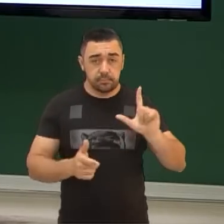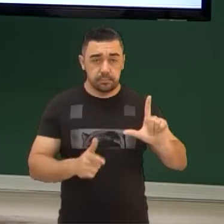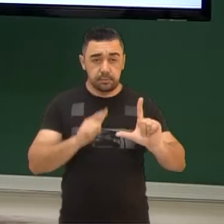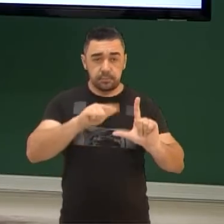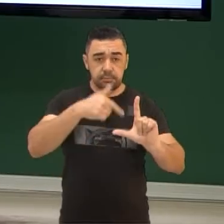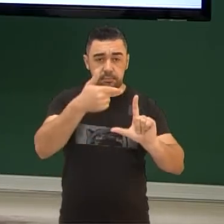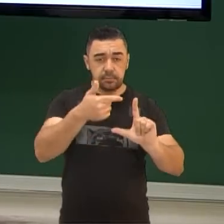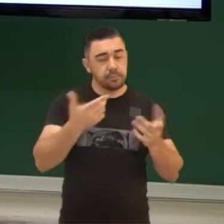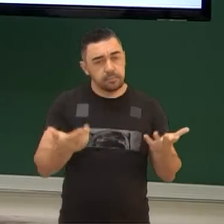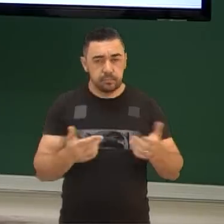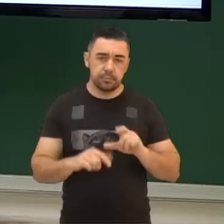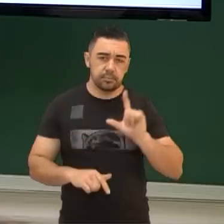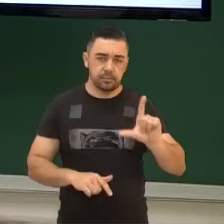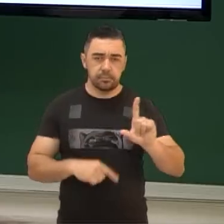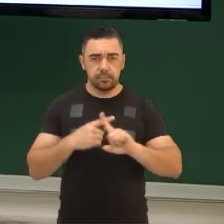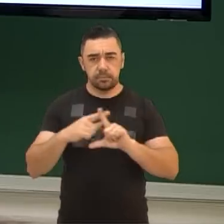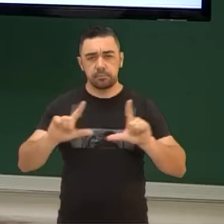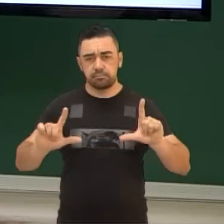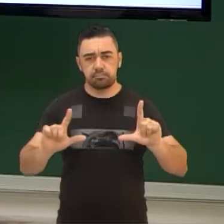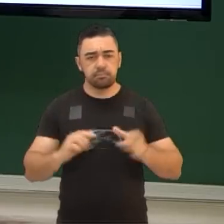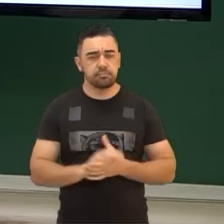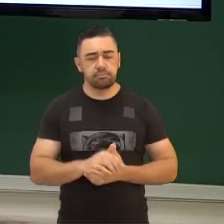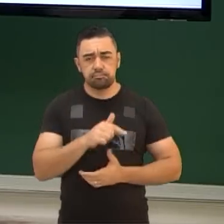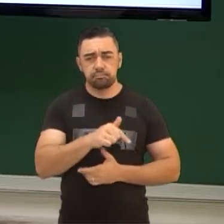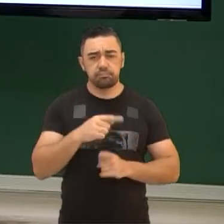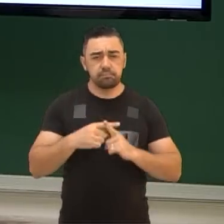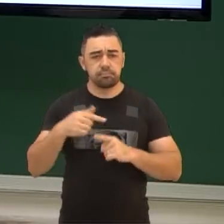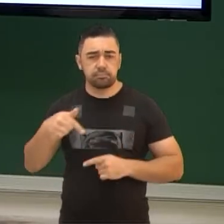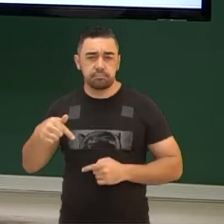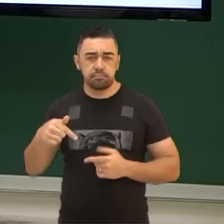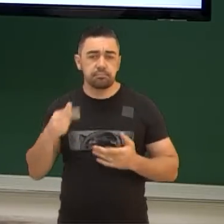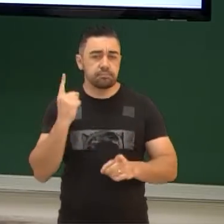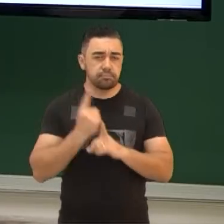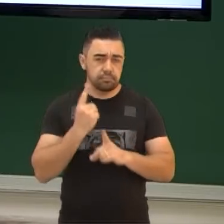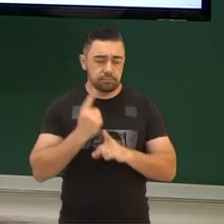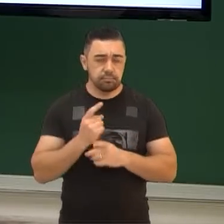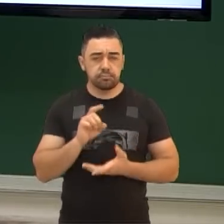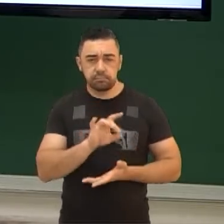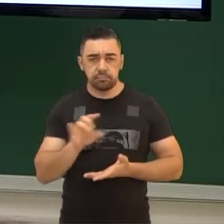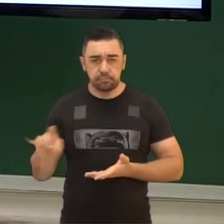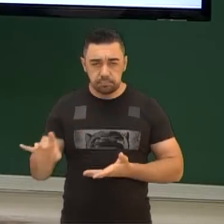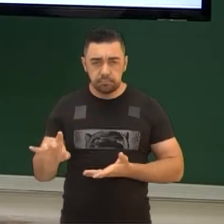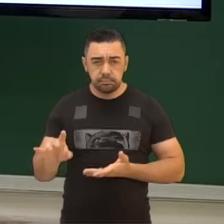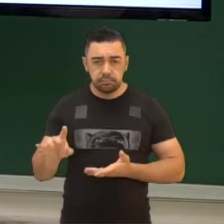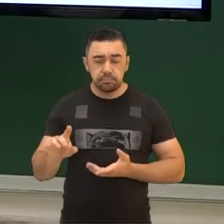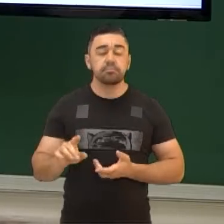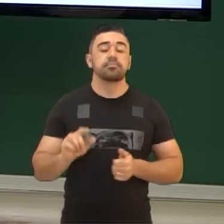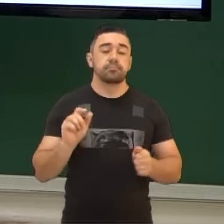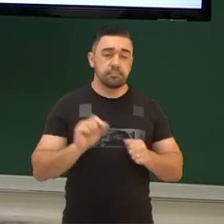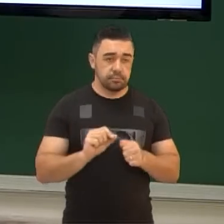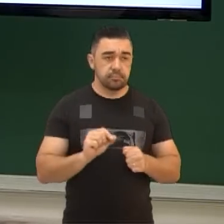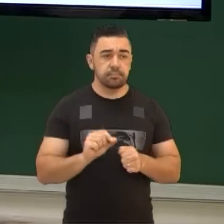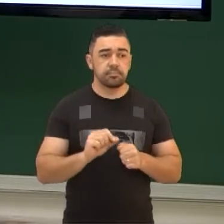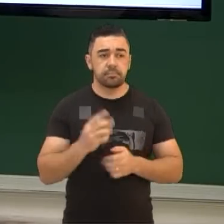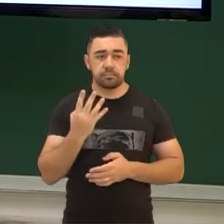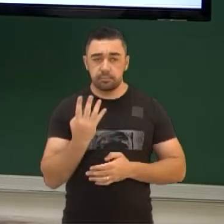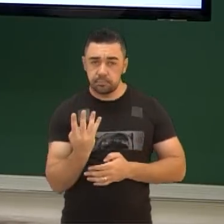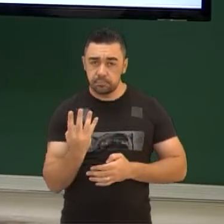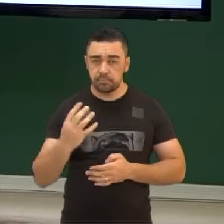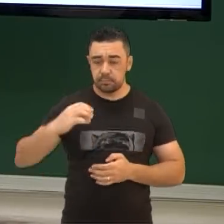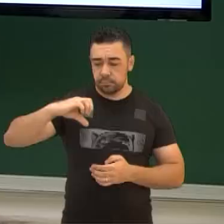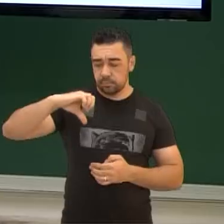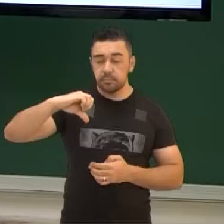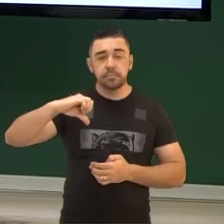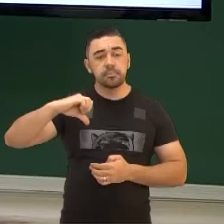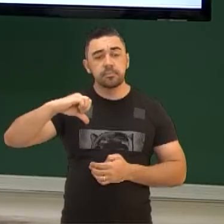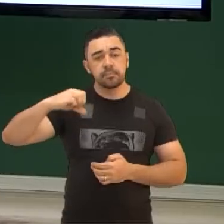nós vamos multiplicar ali por 7 vezes 7, que a gente encontrou que mede cada ladinho. Então, multiplicando, nós encontramos que a área mede